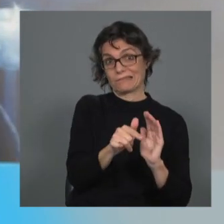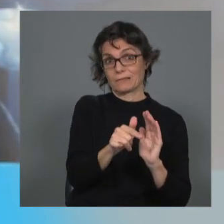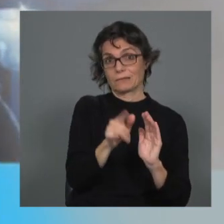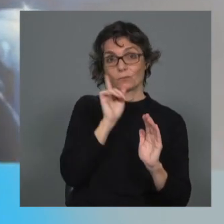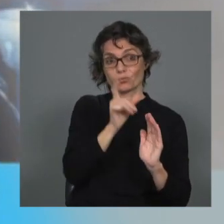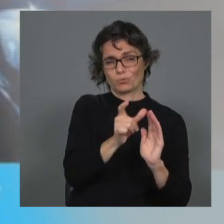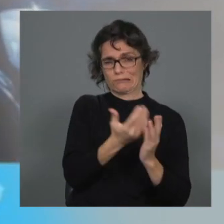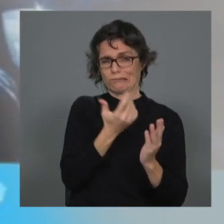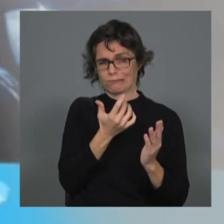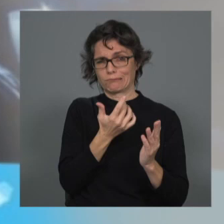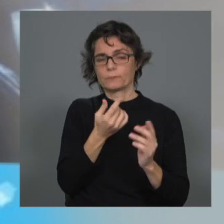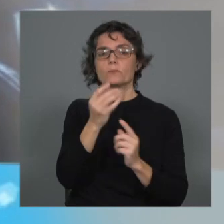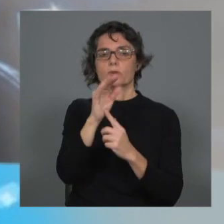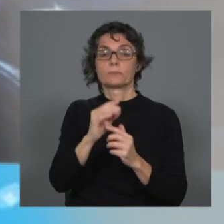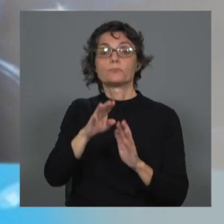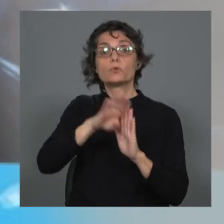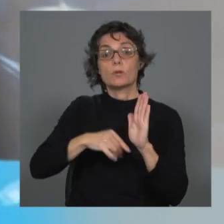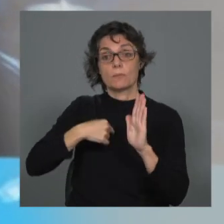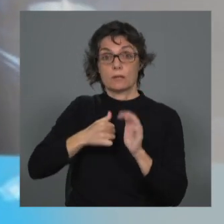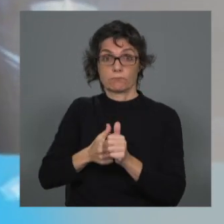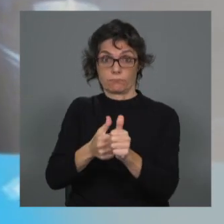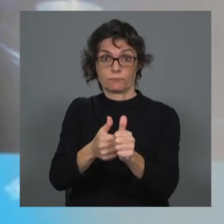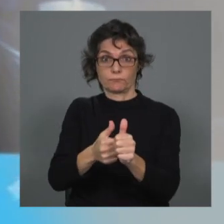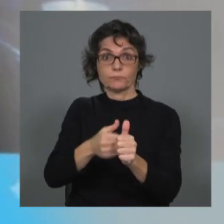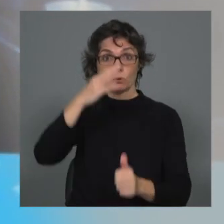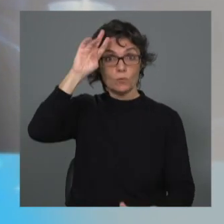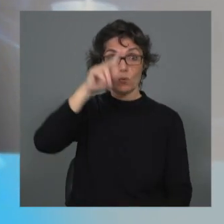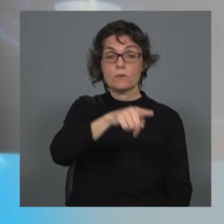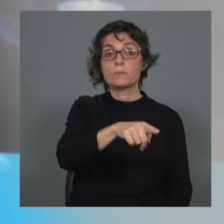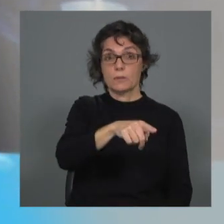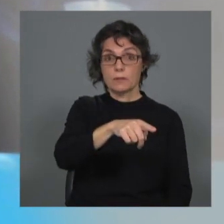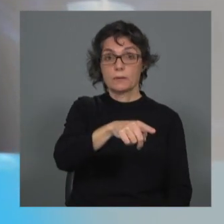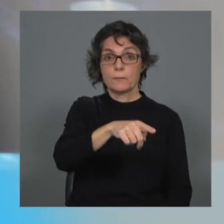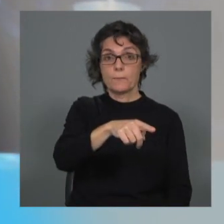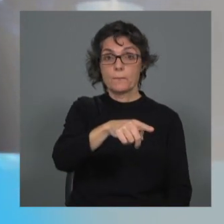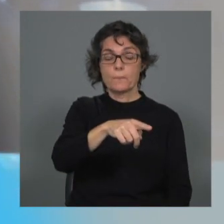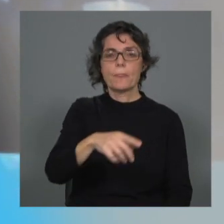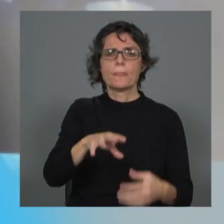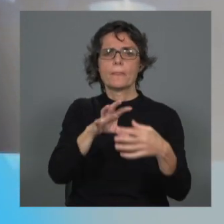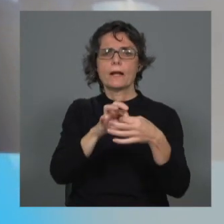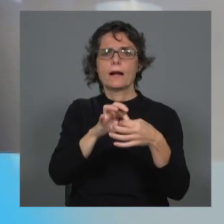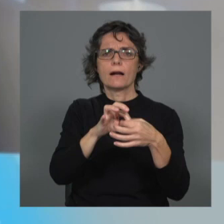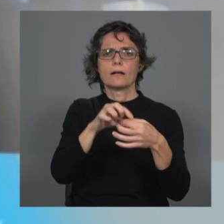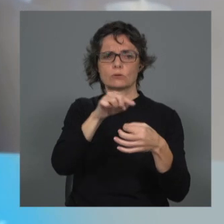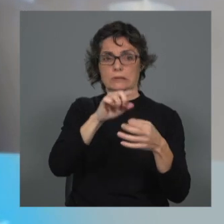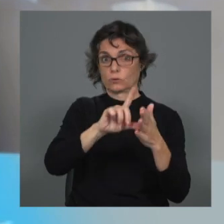designadamente no programa que eu acompanhei em Moçambique, relativamente aos